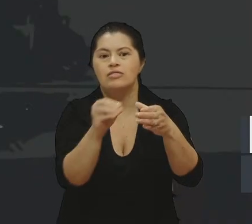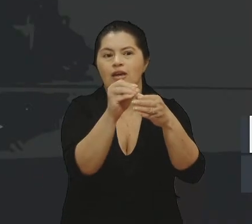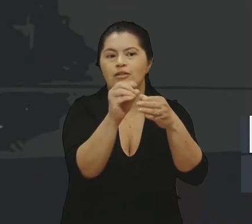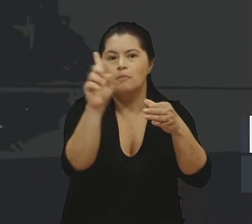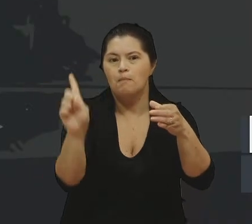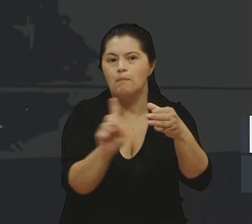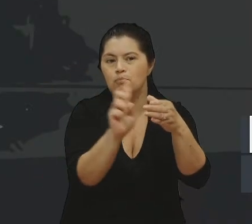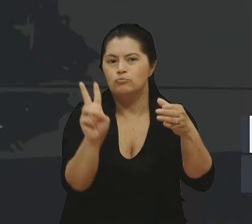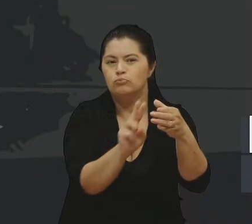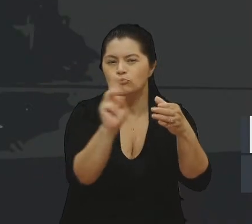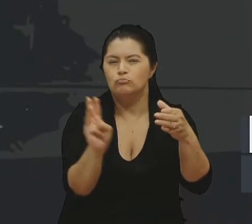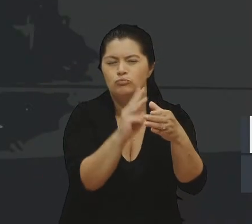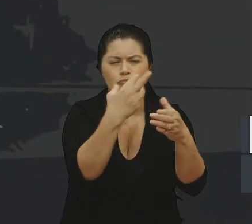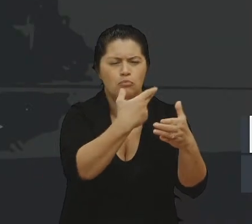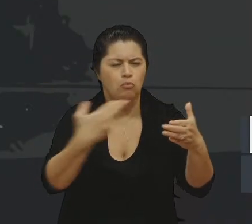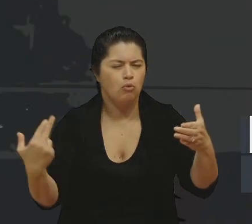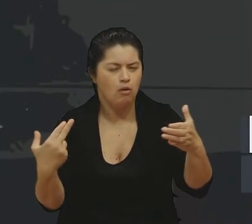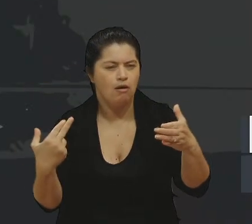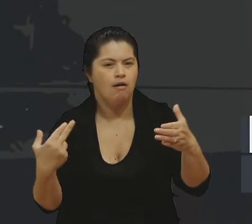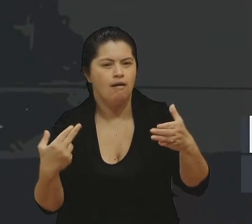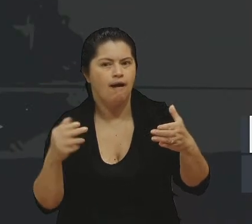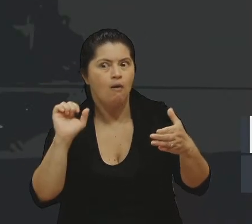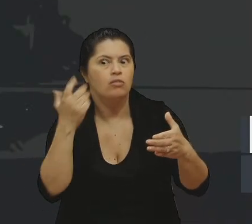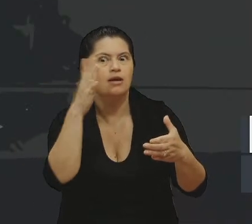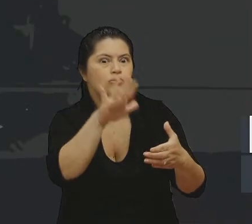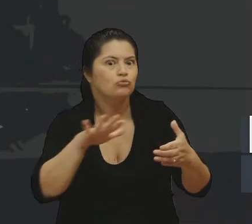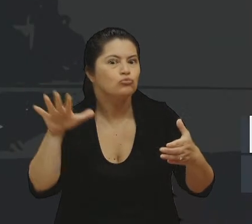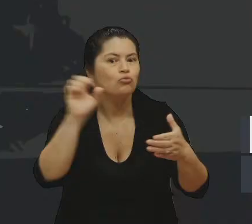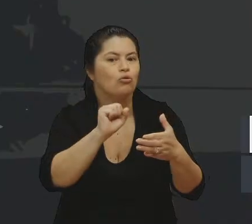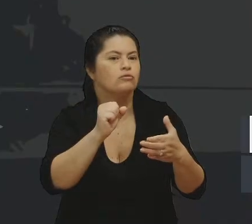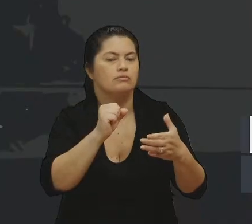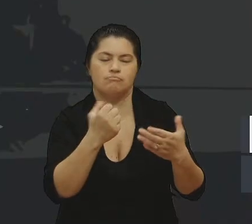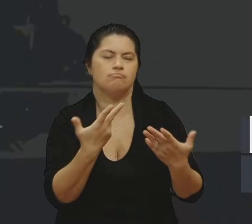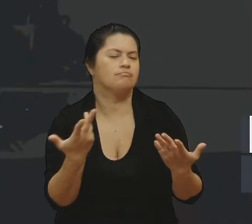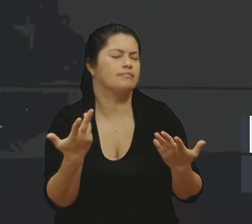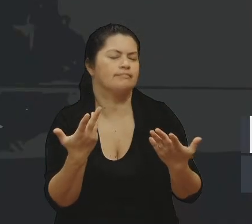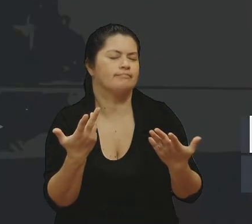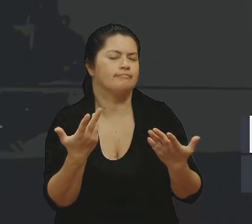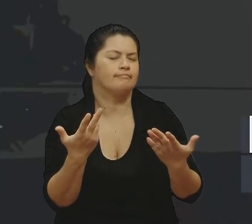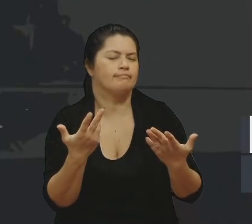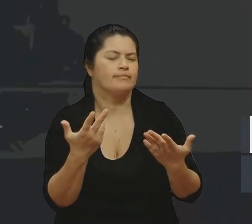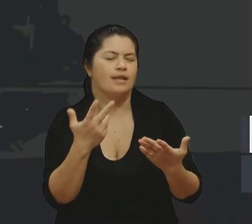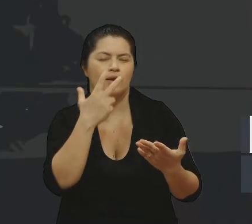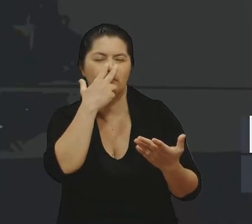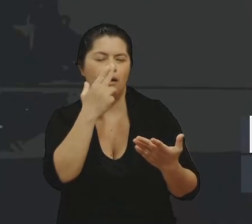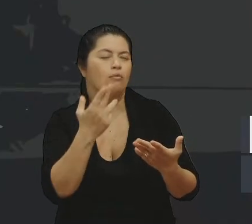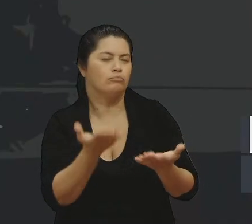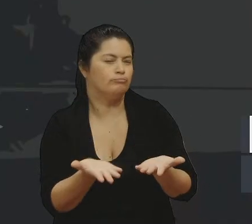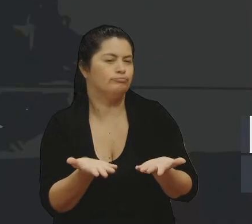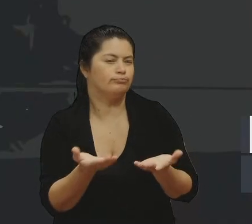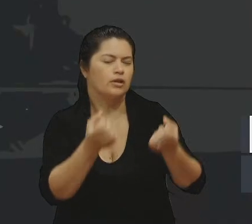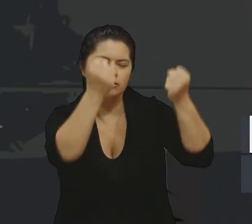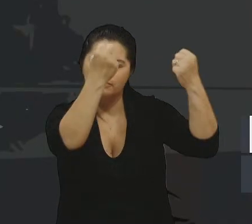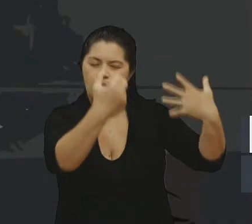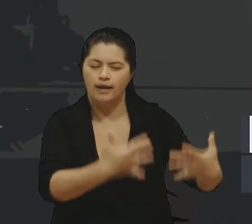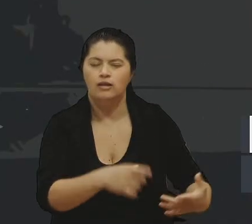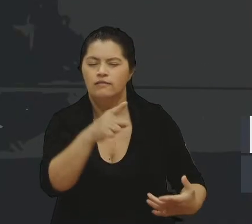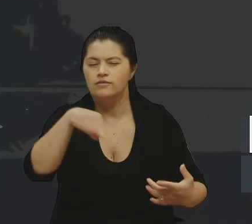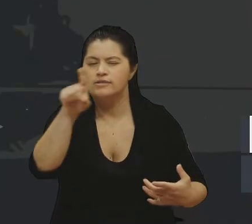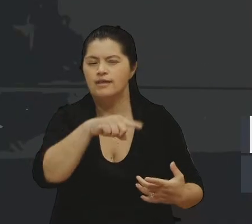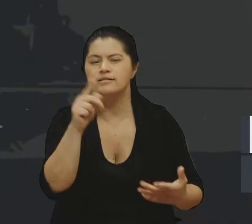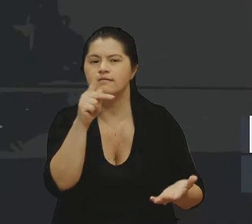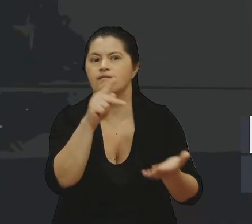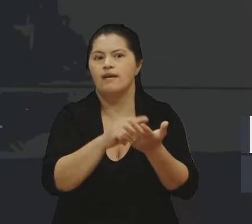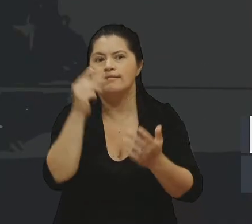entendeu? Então, isso aqui acontece com todos os negócios. Isso aqui não é uma teoria minha, isso aqui é a realidade do mercado. Eu só estou trazendo uma explicação para vocês, para que